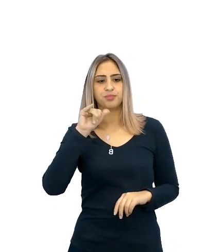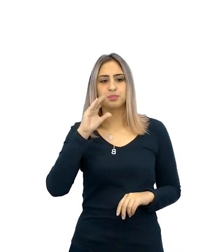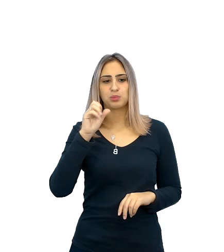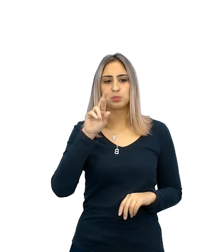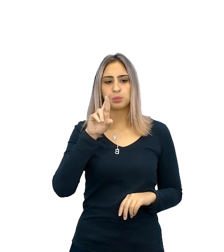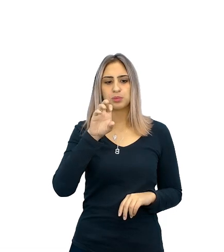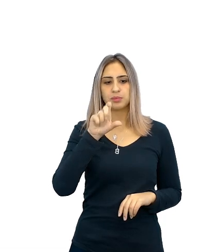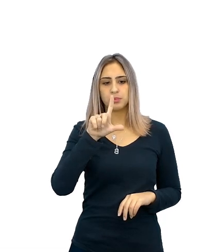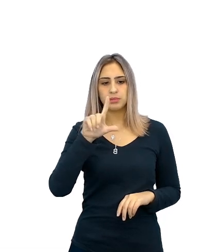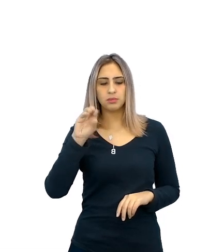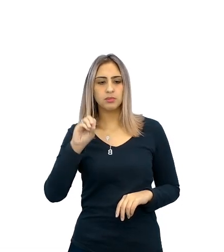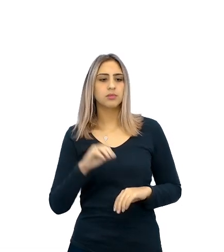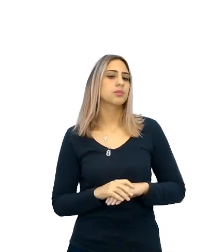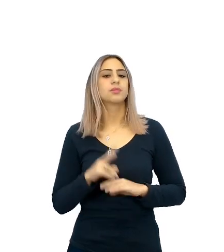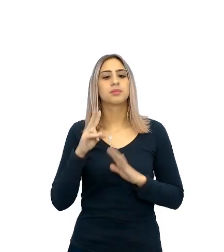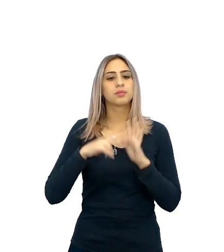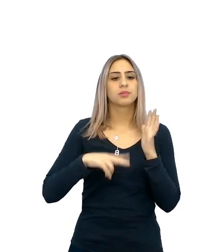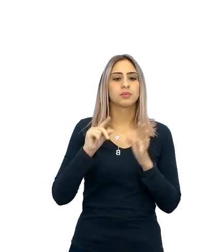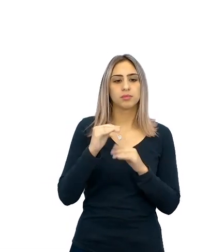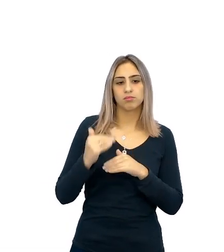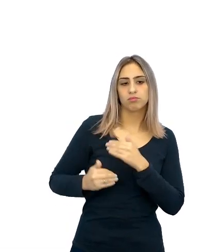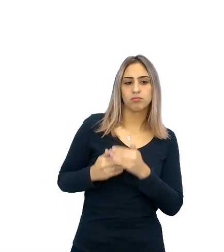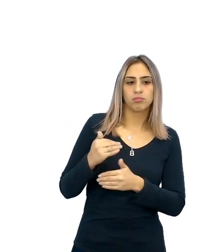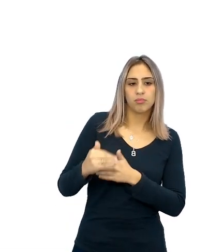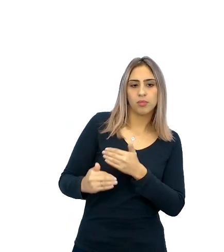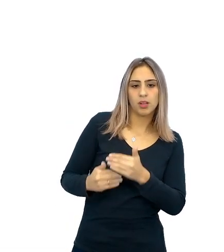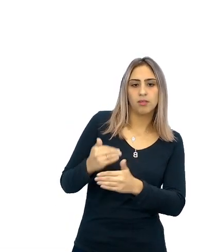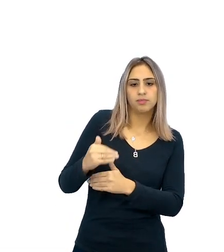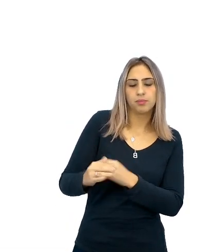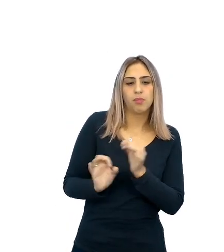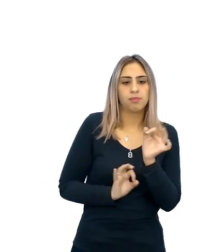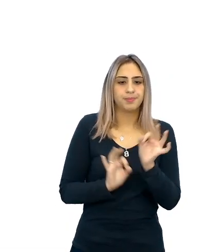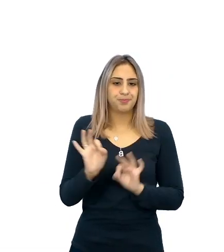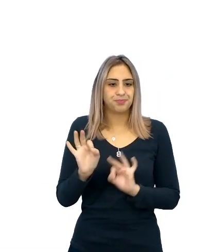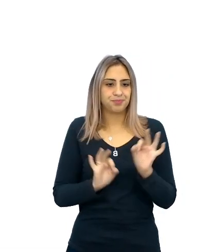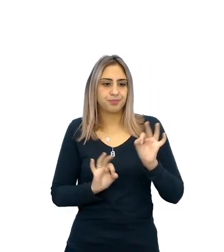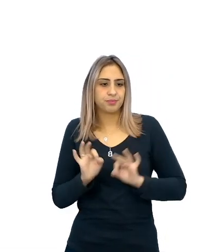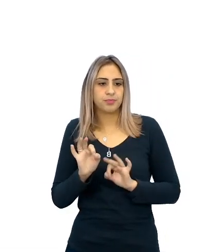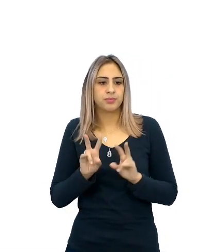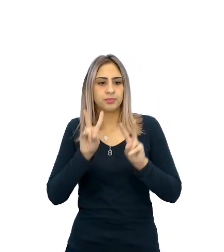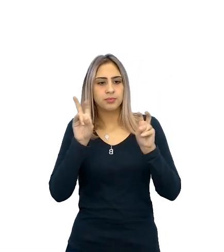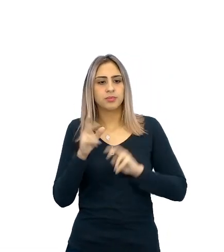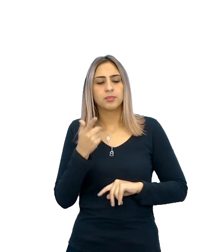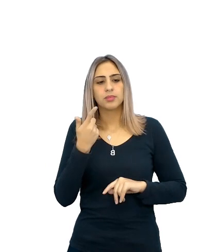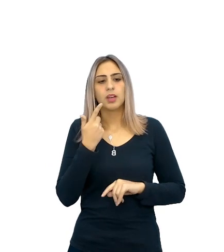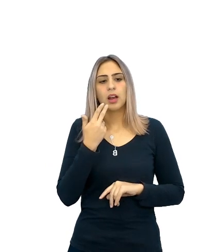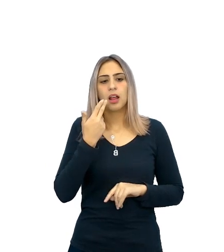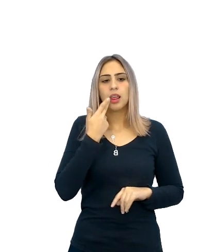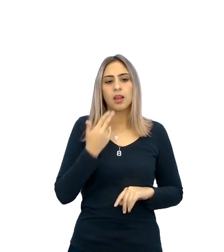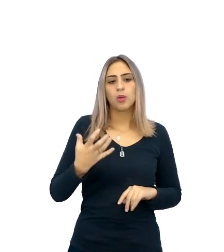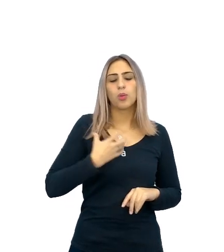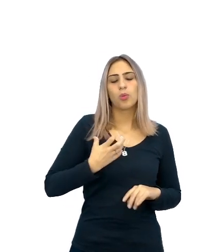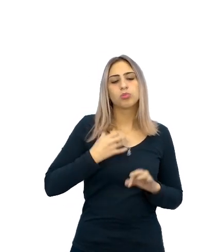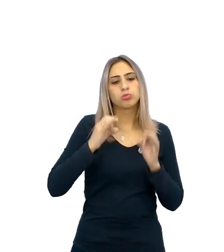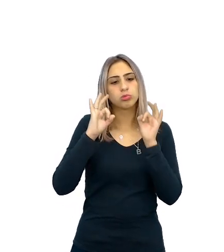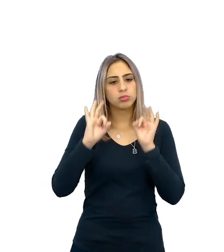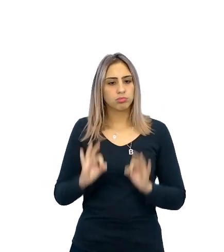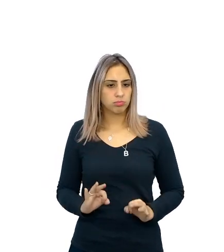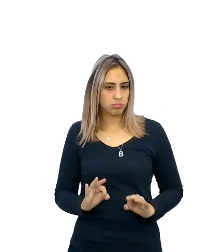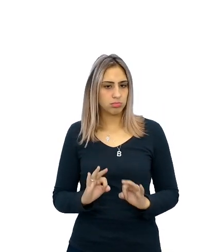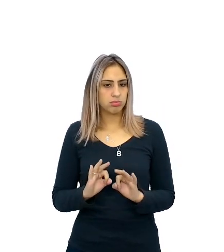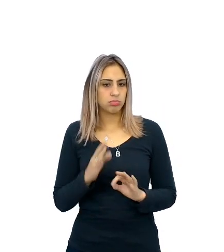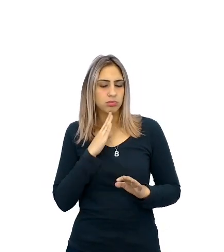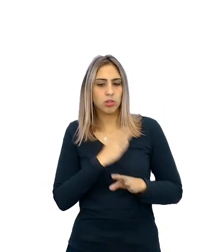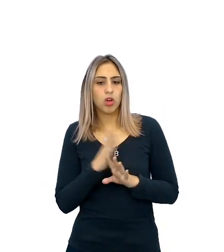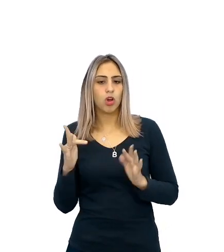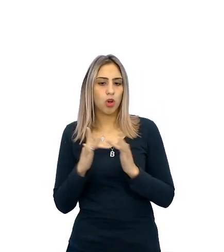leitores iniciantes vão, aos poucos, apropriando-se da sintaxe, da língua, do seu uso formal, a partir do